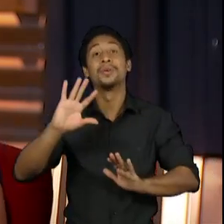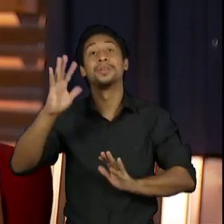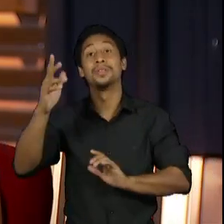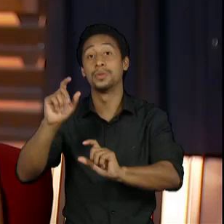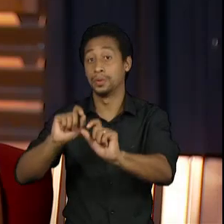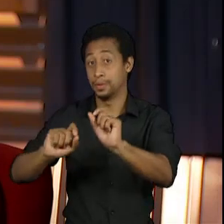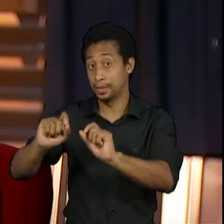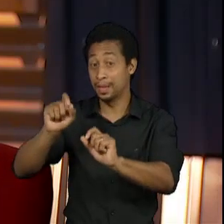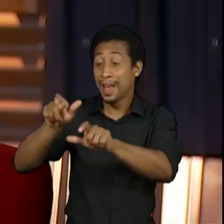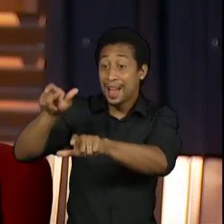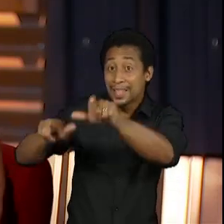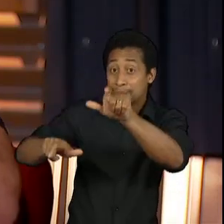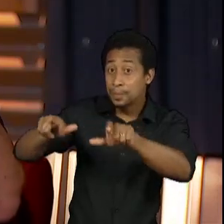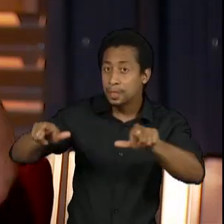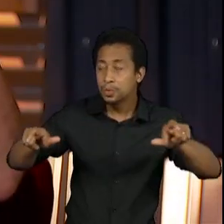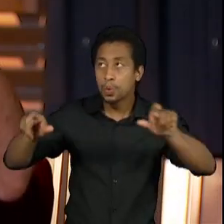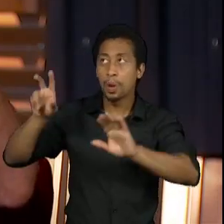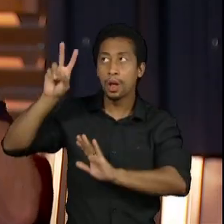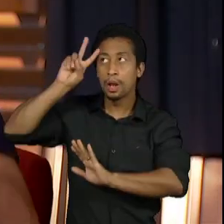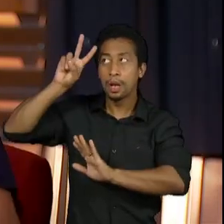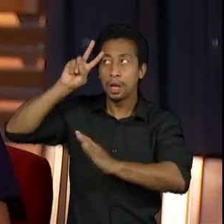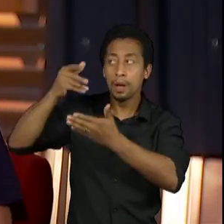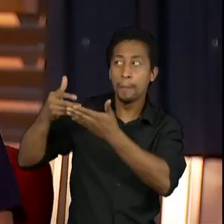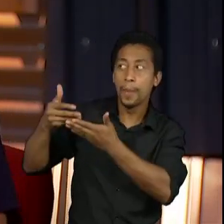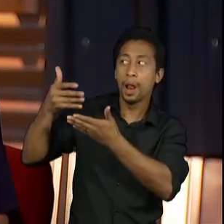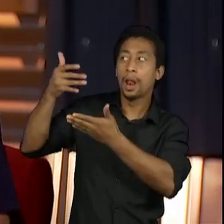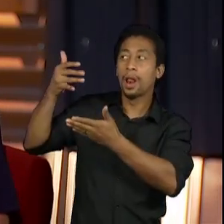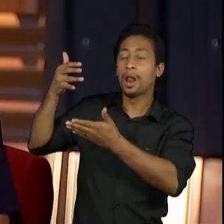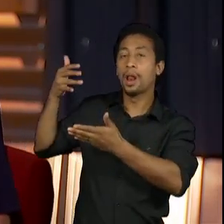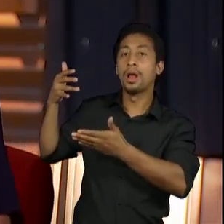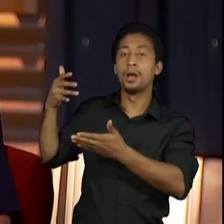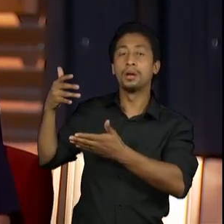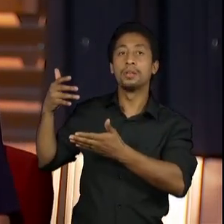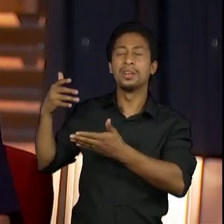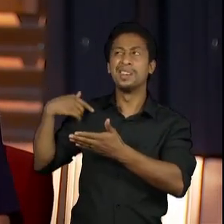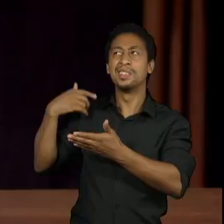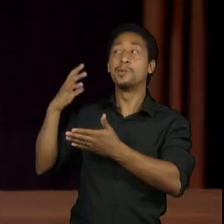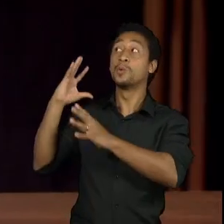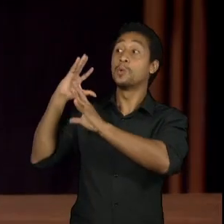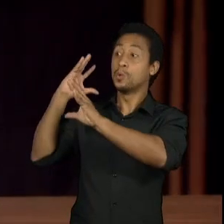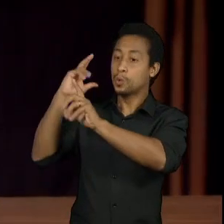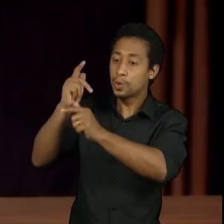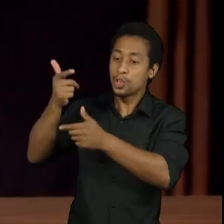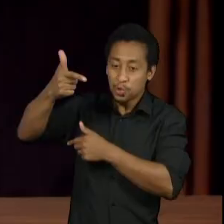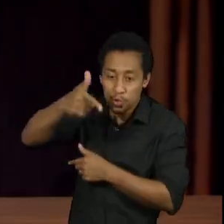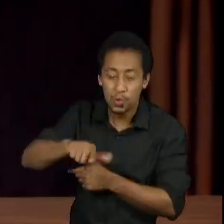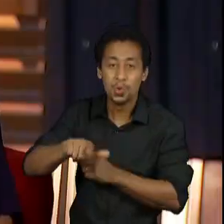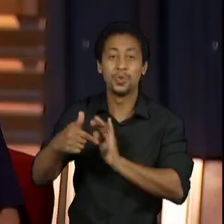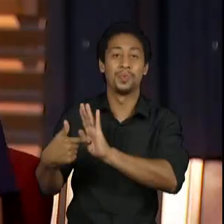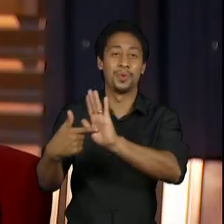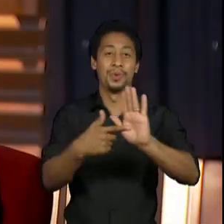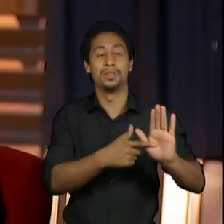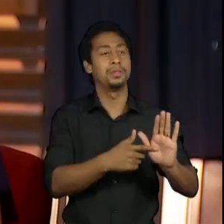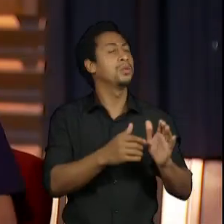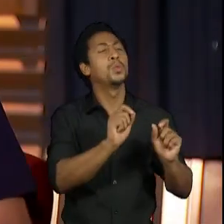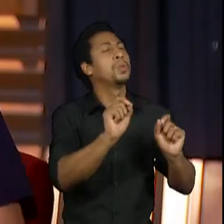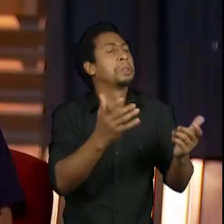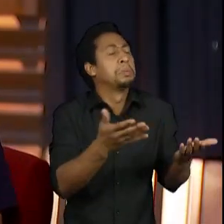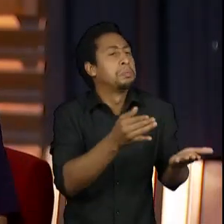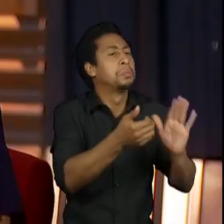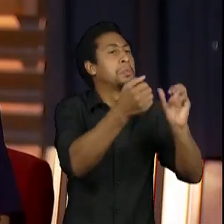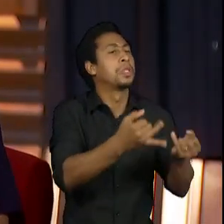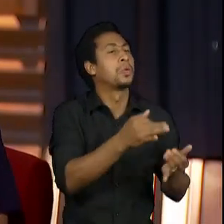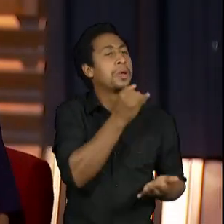tabus assim, memoriais. Quer dizer... O que, por exemplo? A posição da mulher como